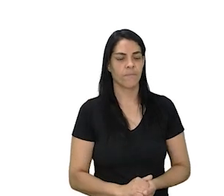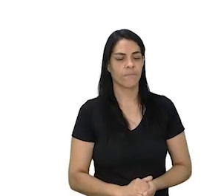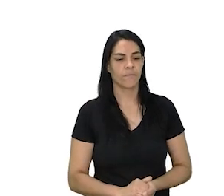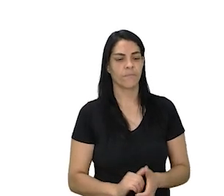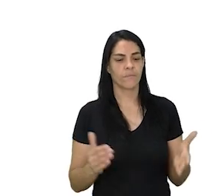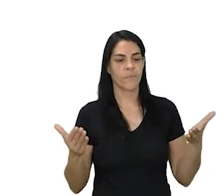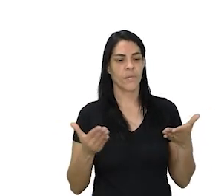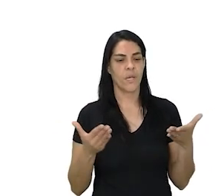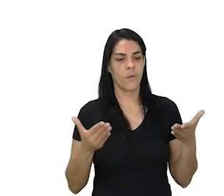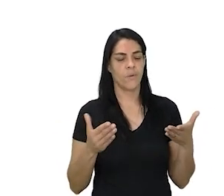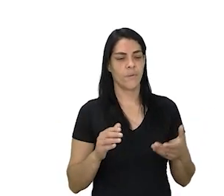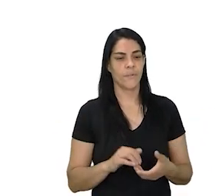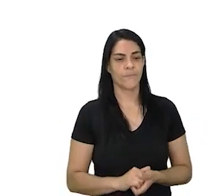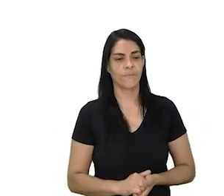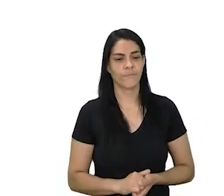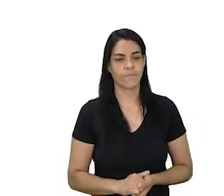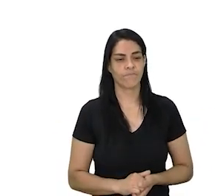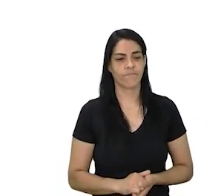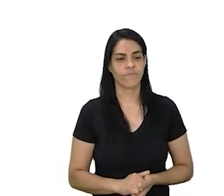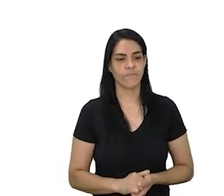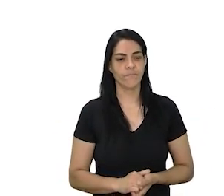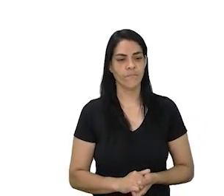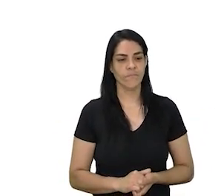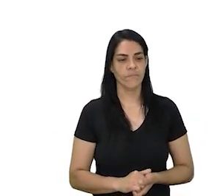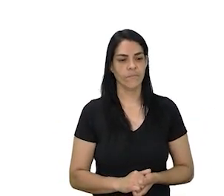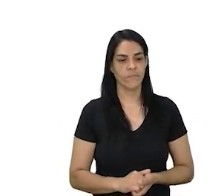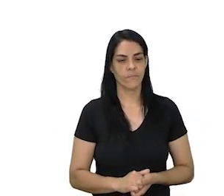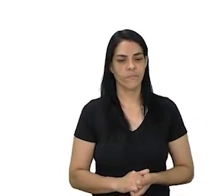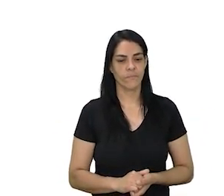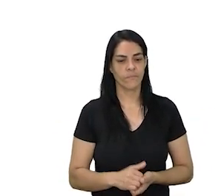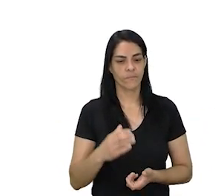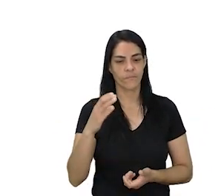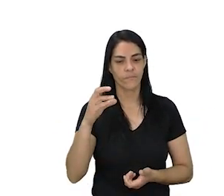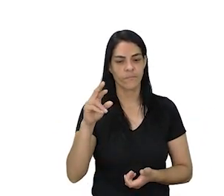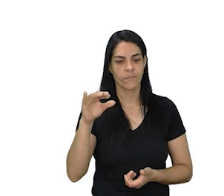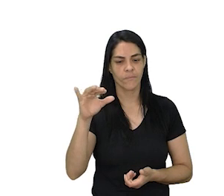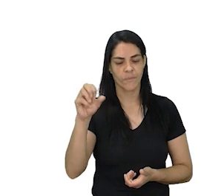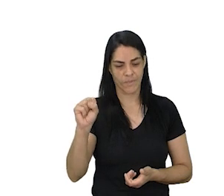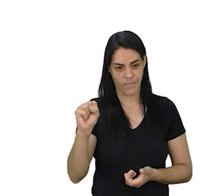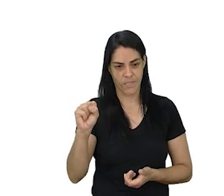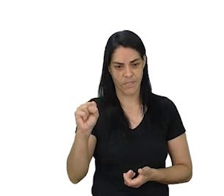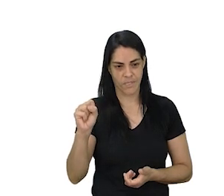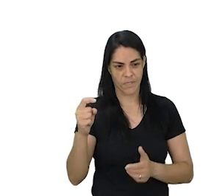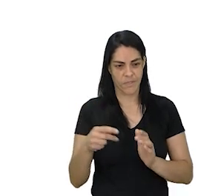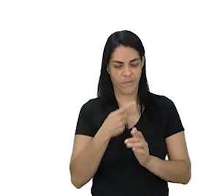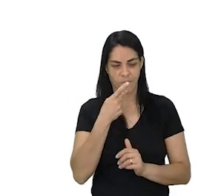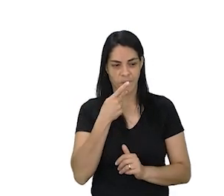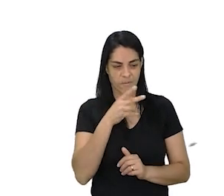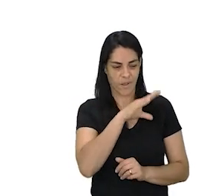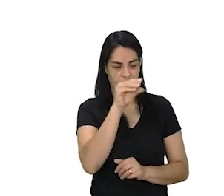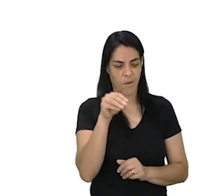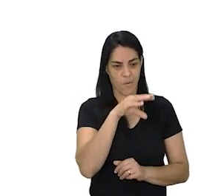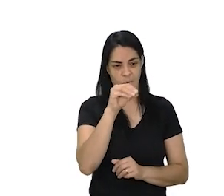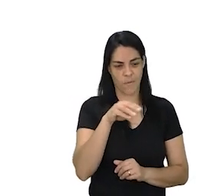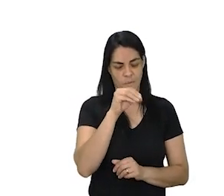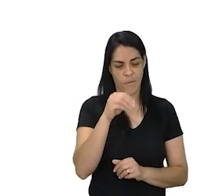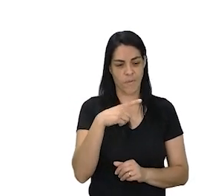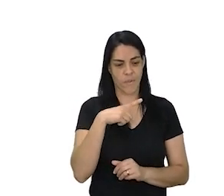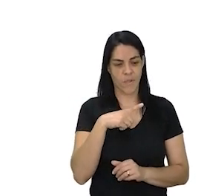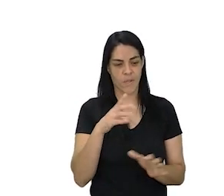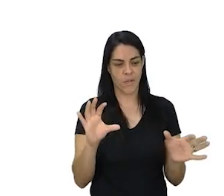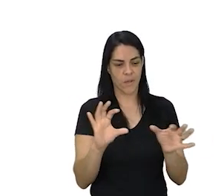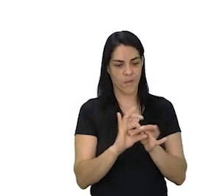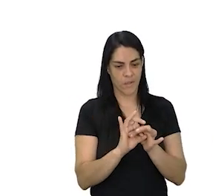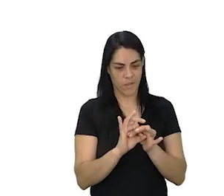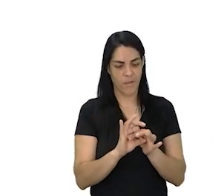Agora eu vou passar aqui a palavra para a Cris, para ela estabelecer, no fundo, ali essa conexão entre